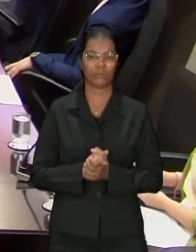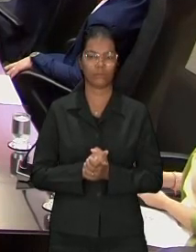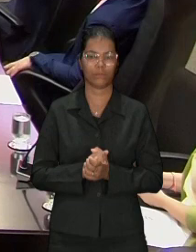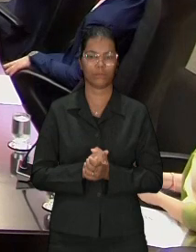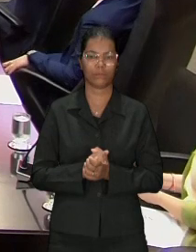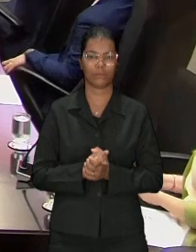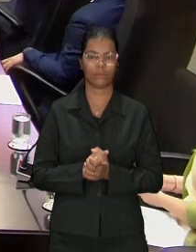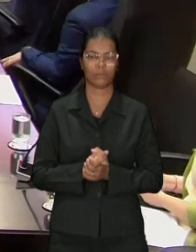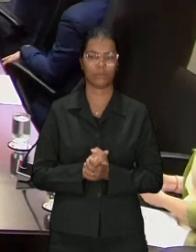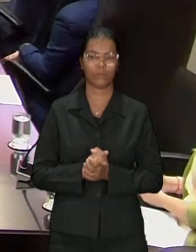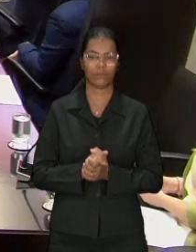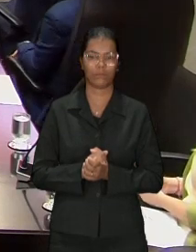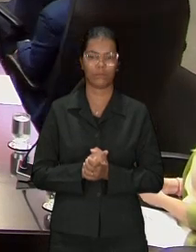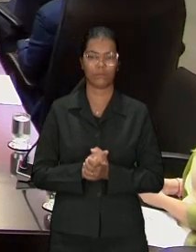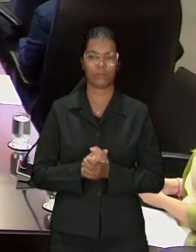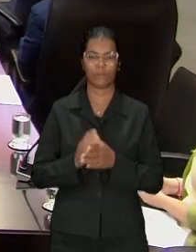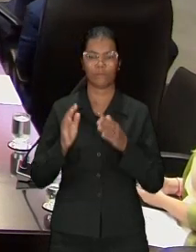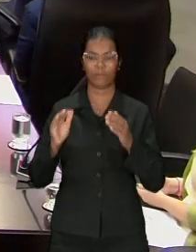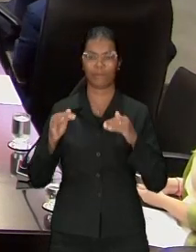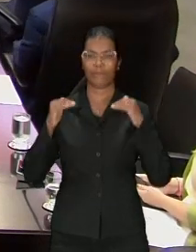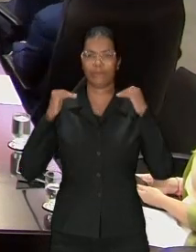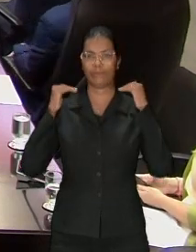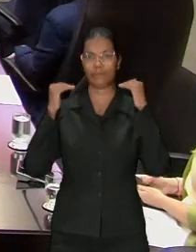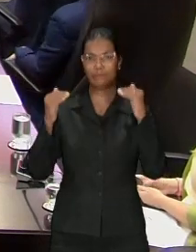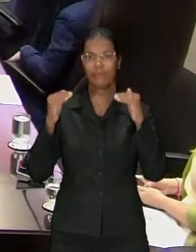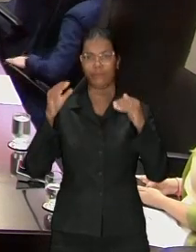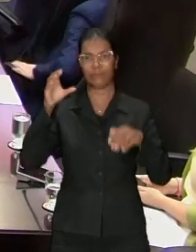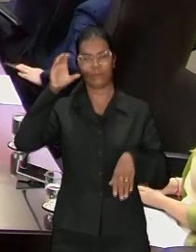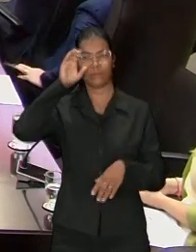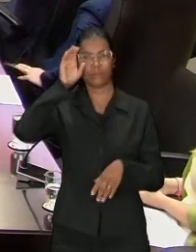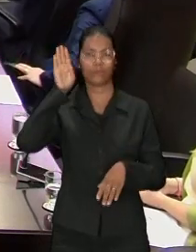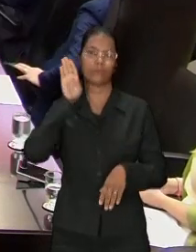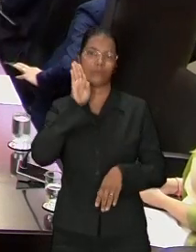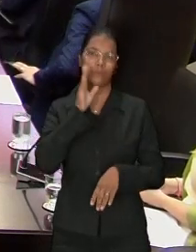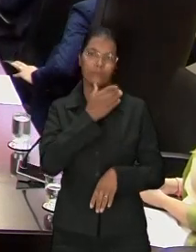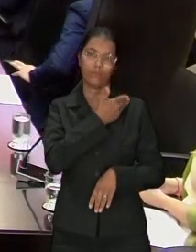Excelentíssimo senhor Eduardo Botelho, presidente dessa